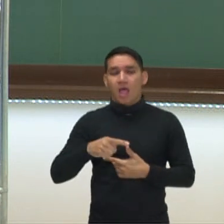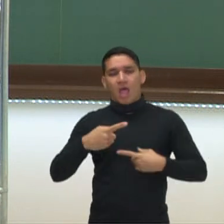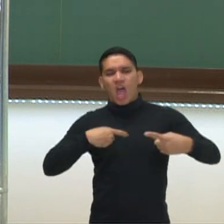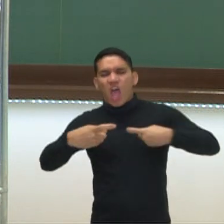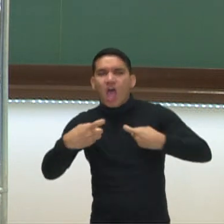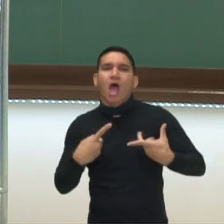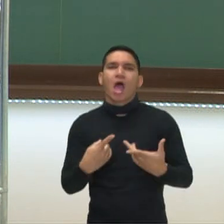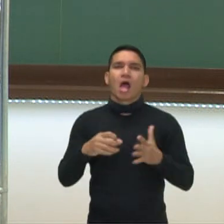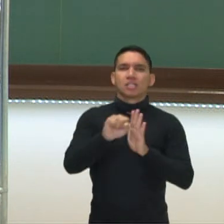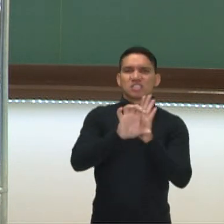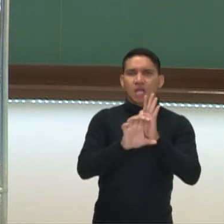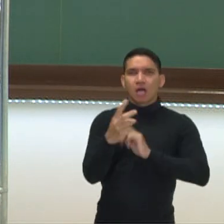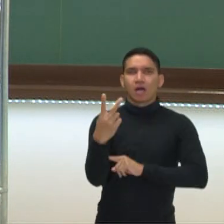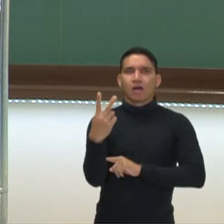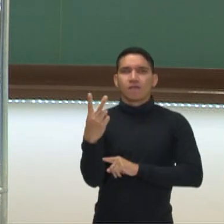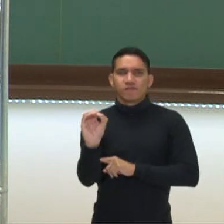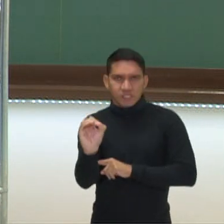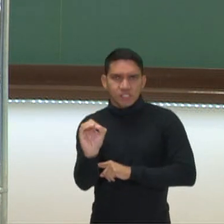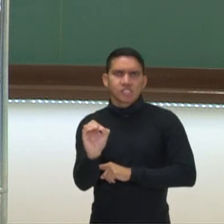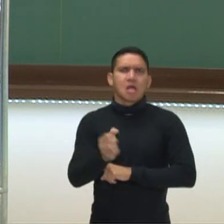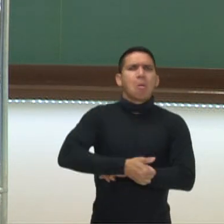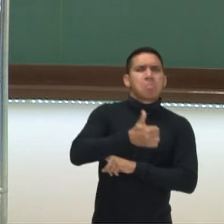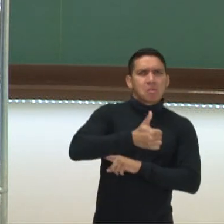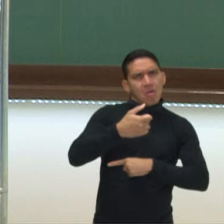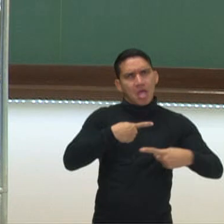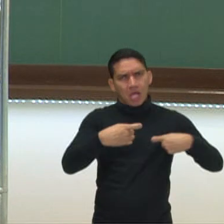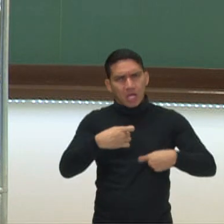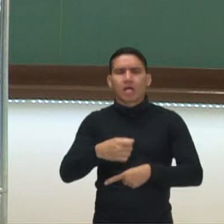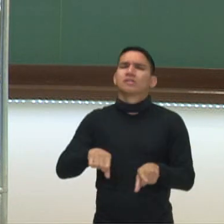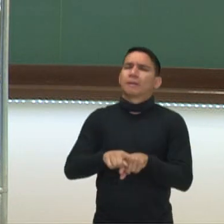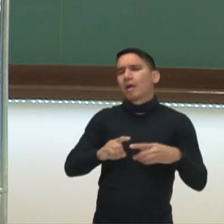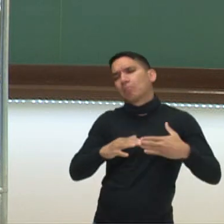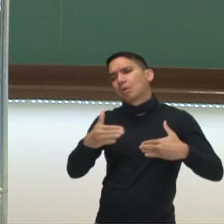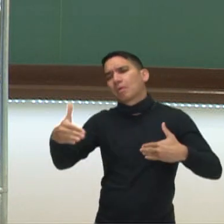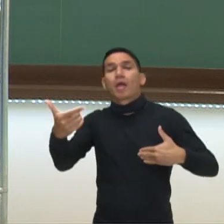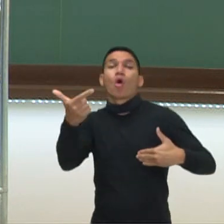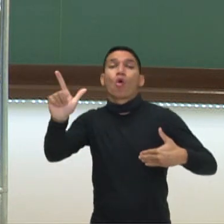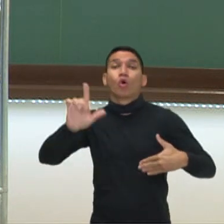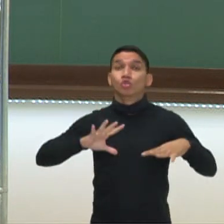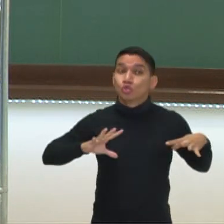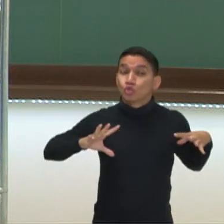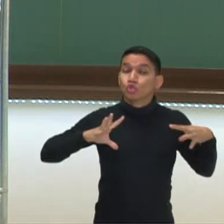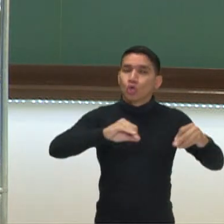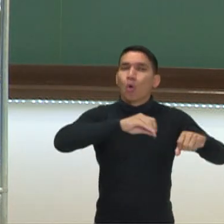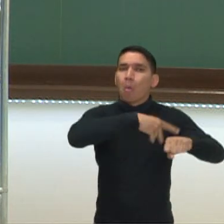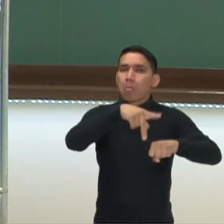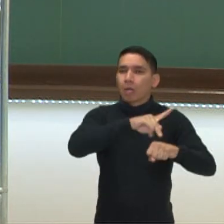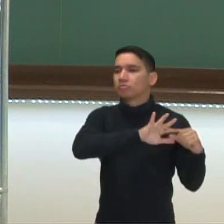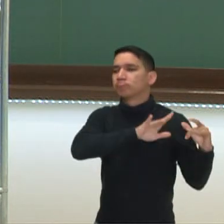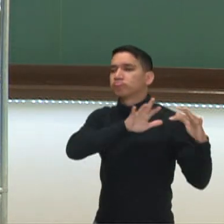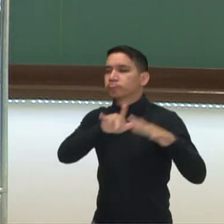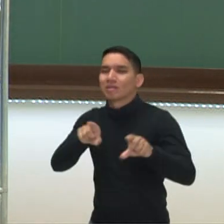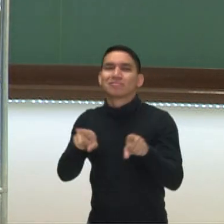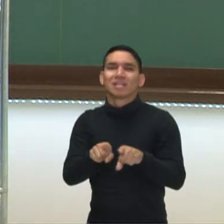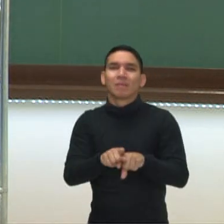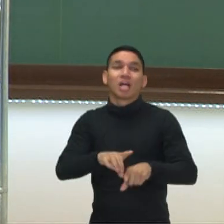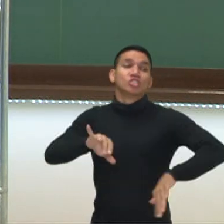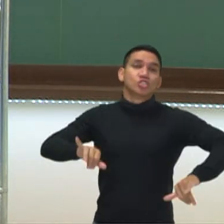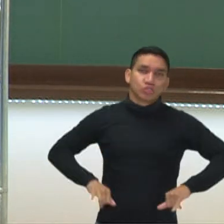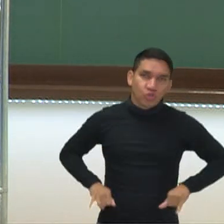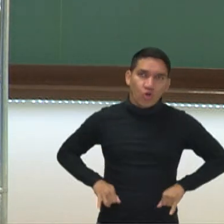XX, Primeira Guerra Mundial e outras, todo o país passou a estar empenhado na guerra e também a ser vítima da guerra. Então,